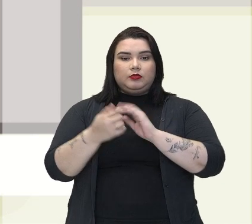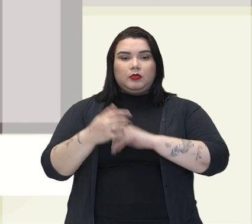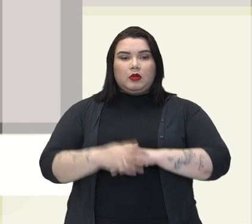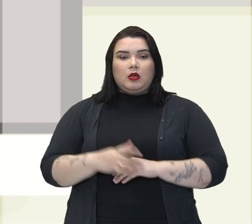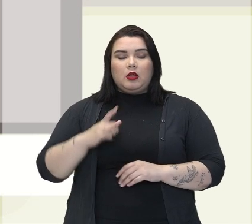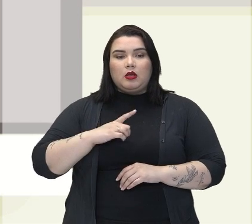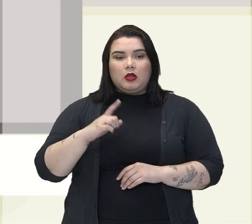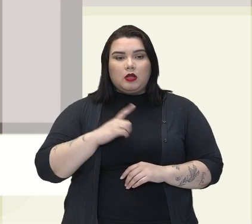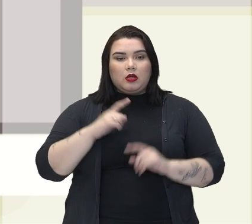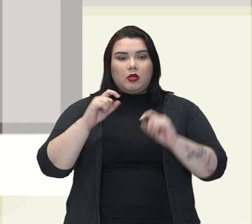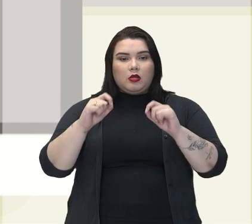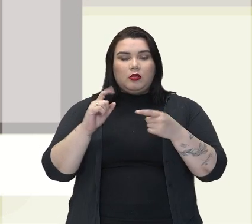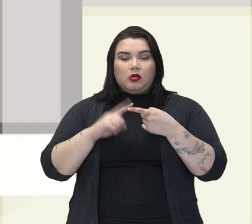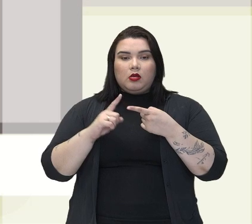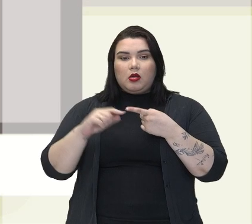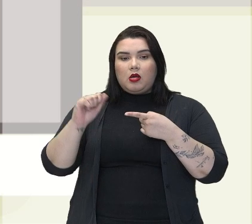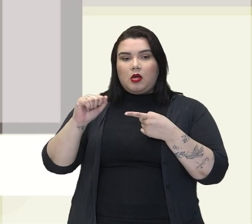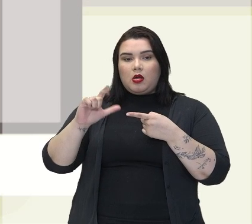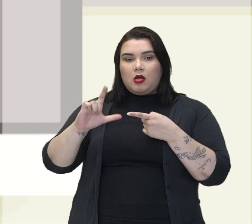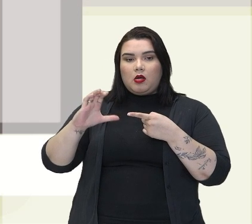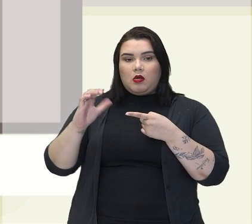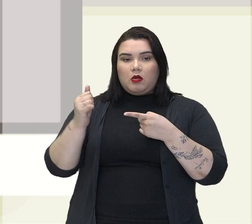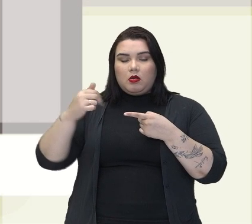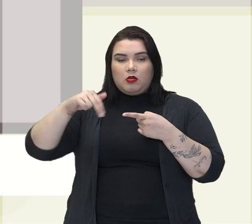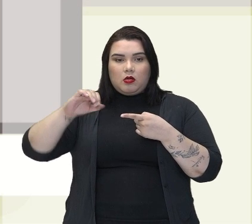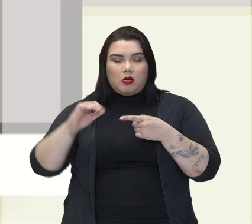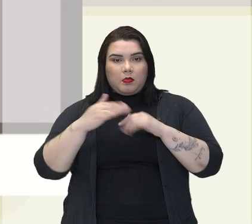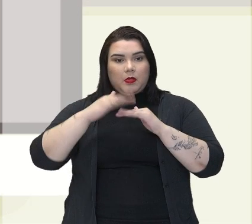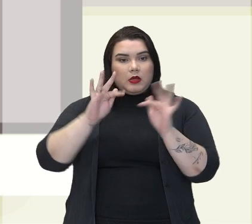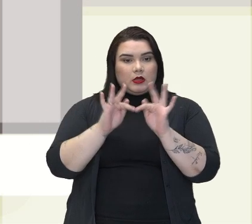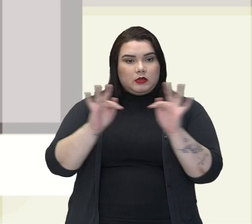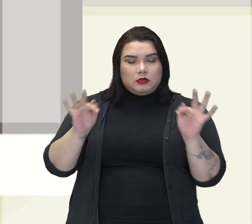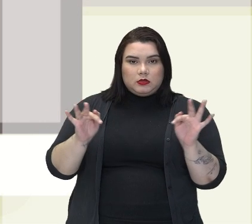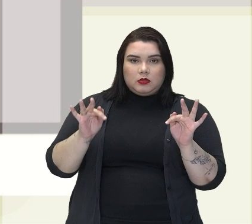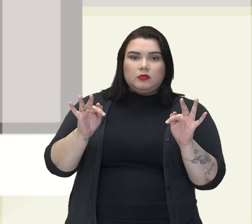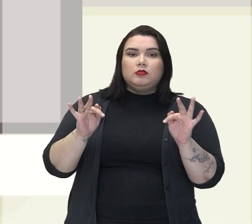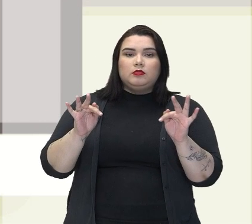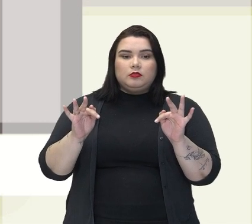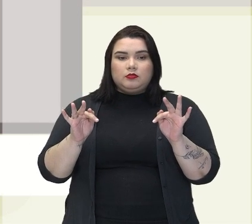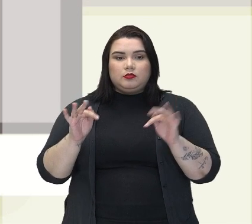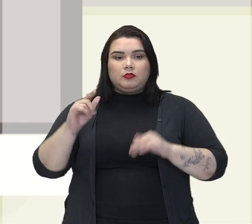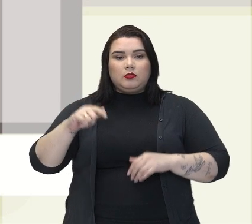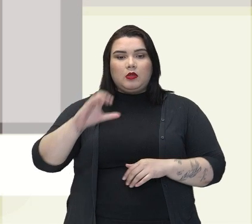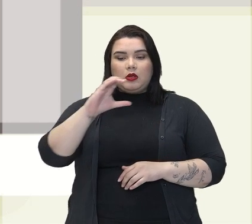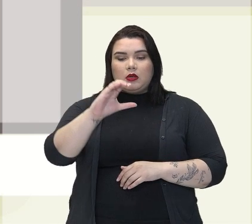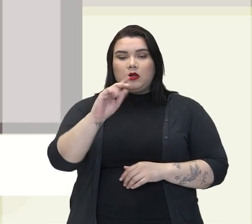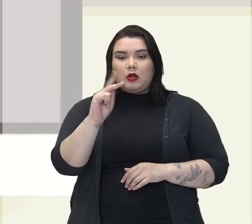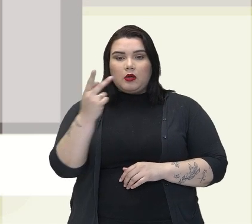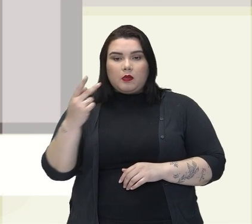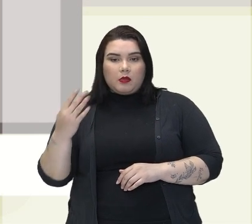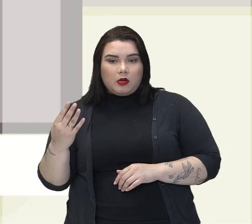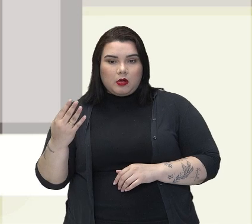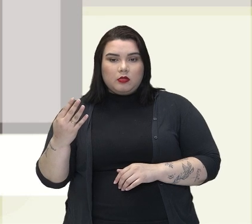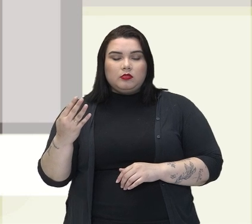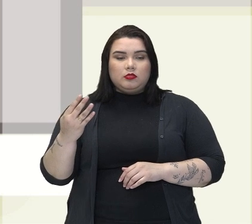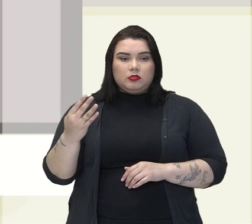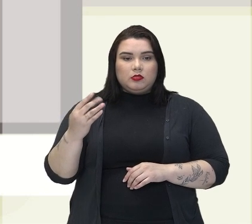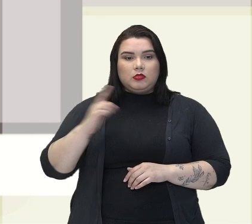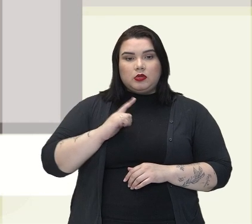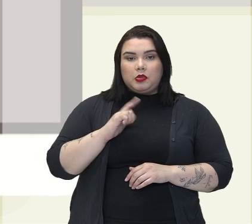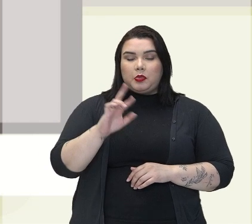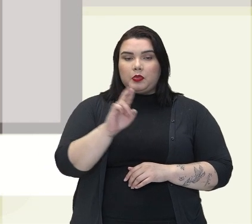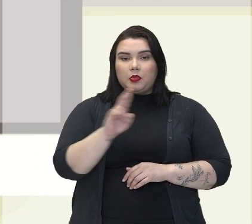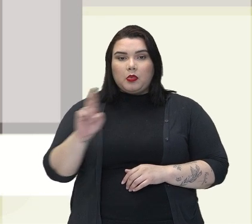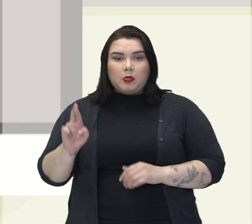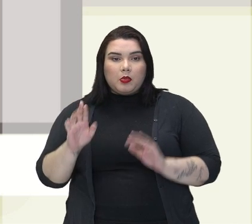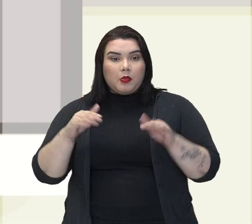hidrocarbonetos, eu tenho aqui os alcanos, né? O mais simples aqui é o CH4, que agora ele tem um